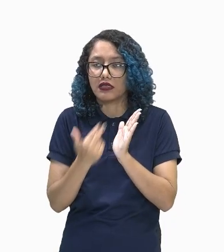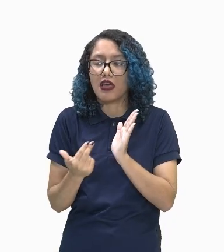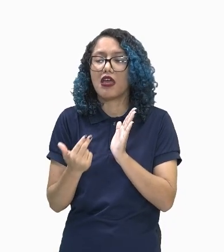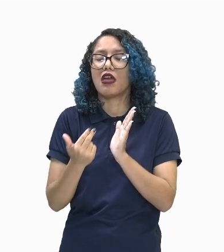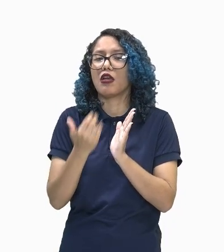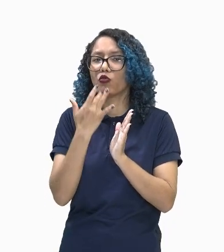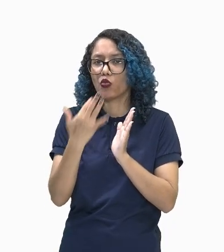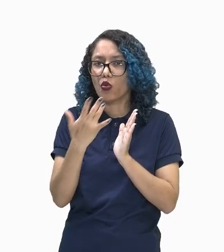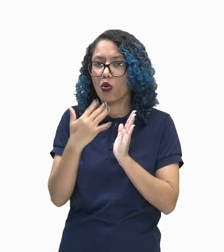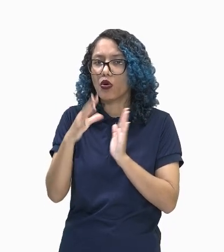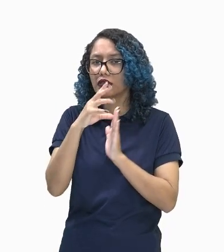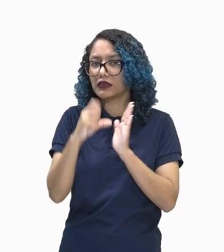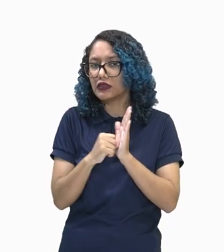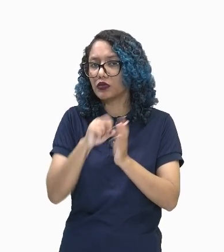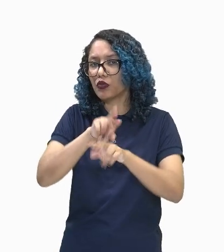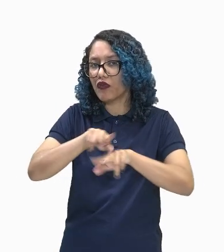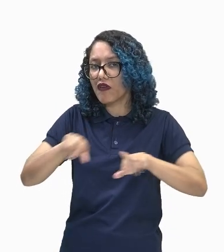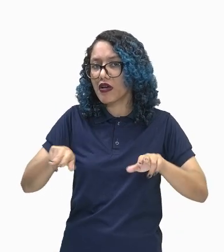e etc.